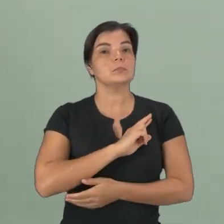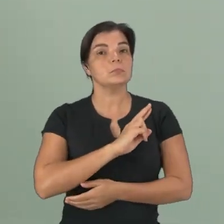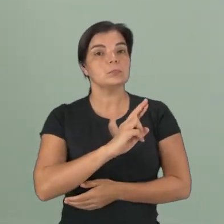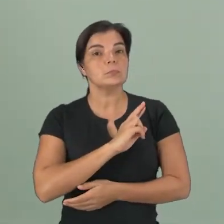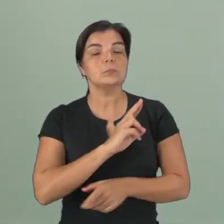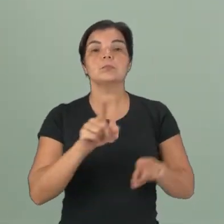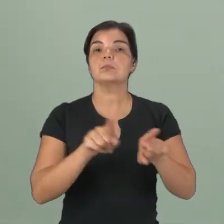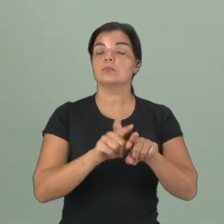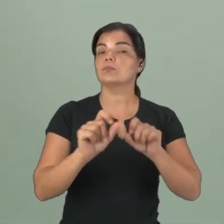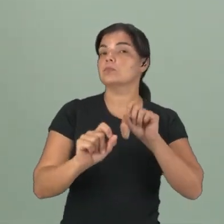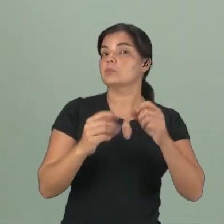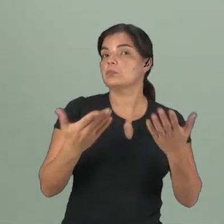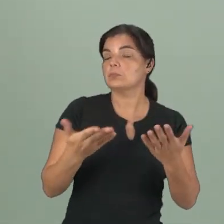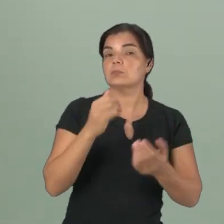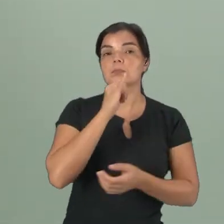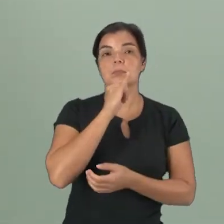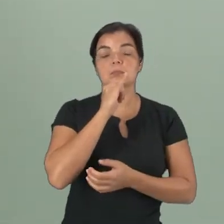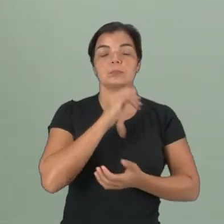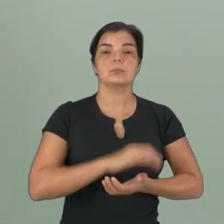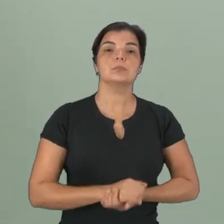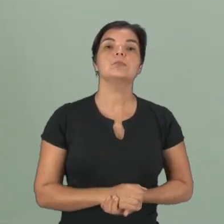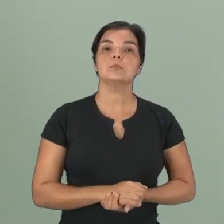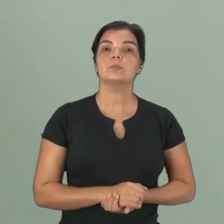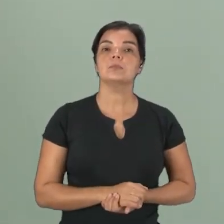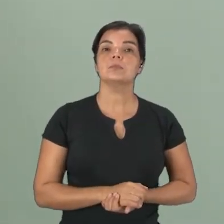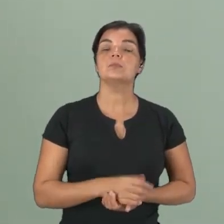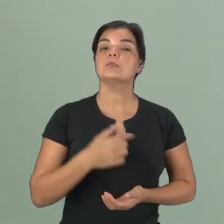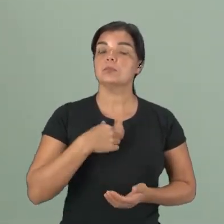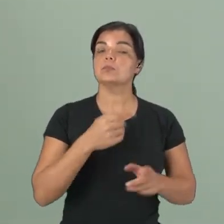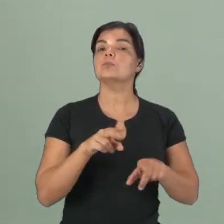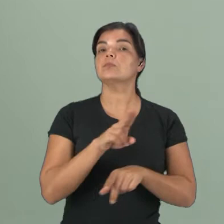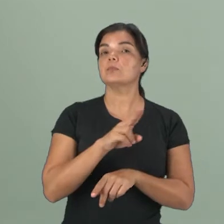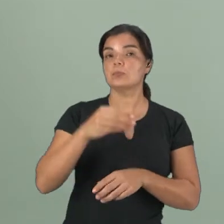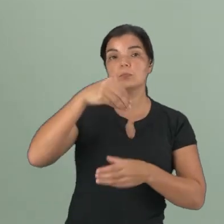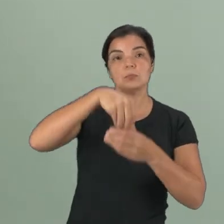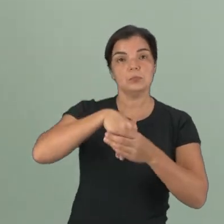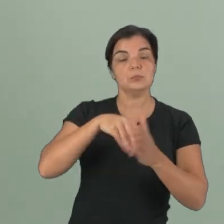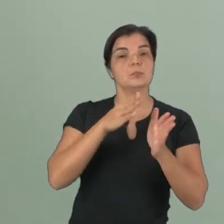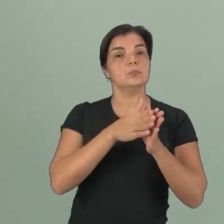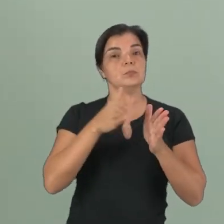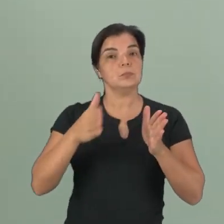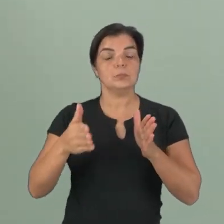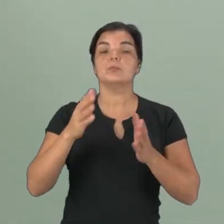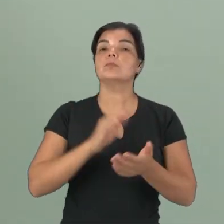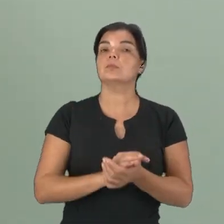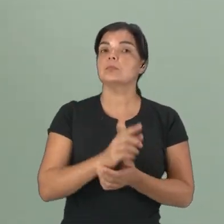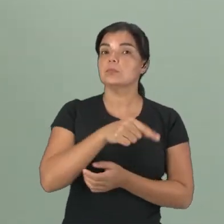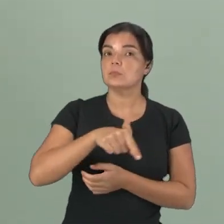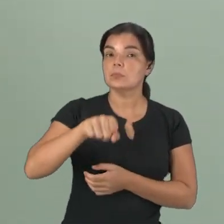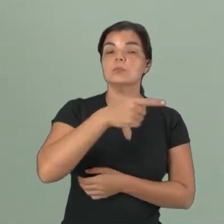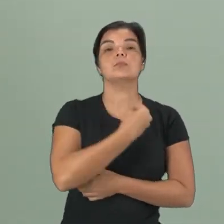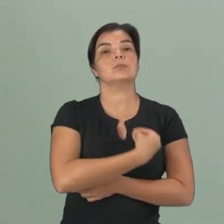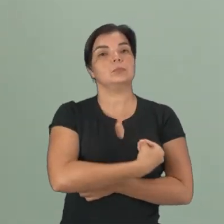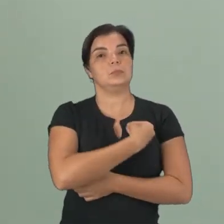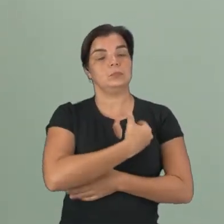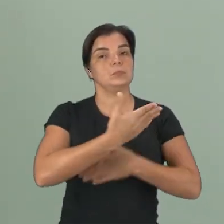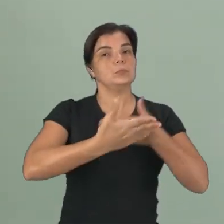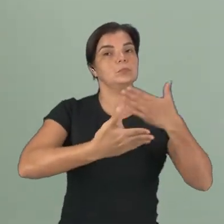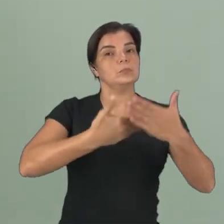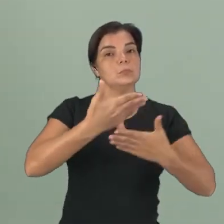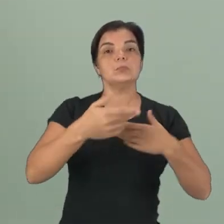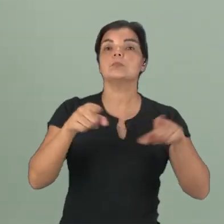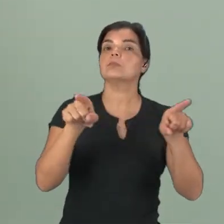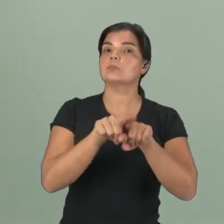representante, ou como, por exemplo, no seu autonomeio dentro do processo de eleição. Então, você participar desse